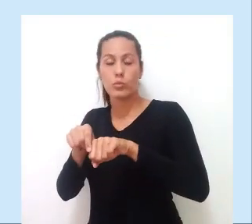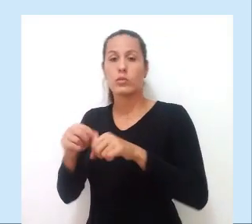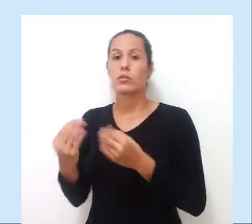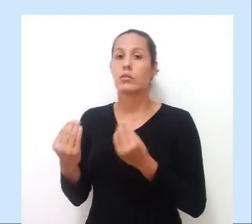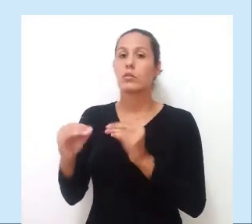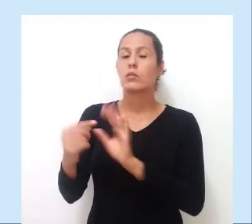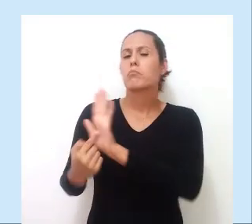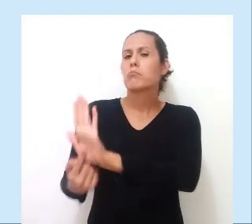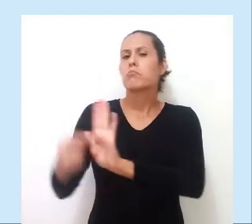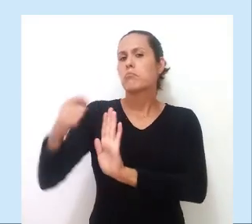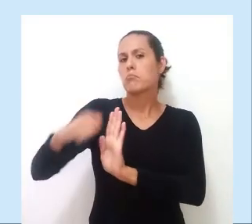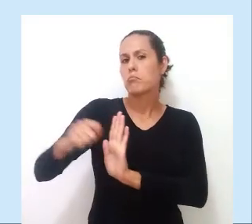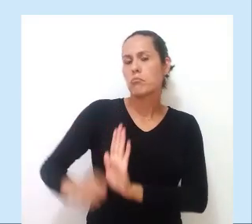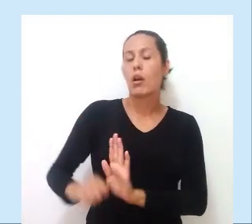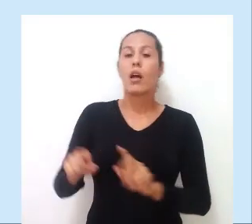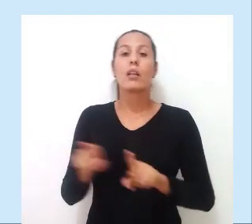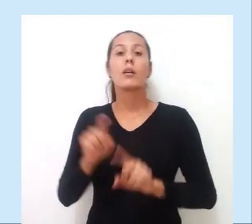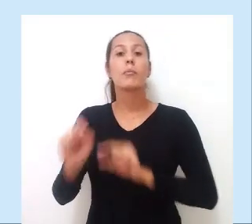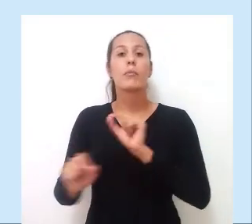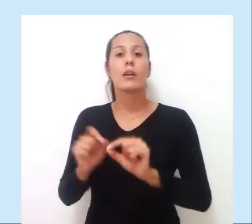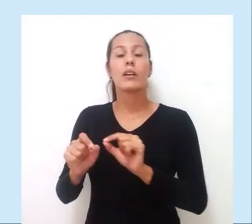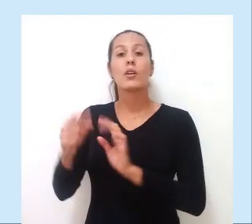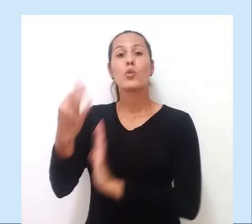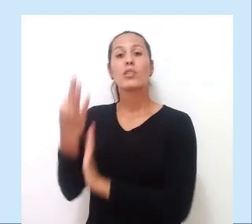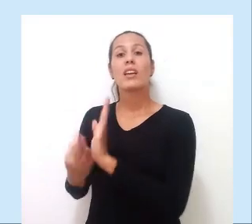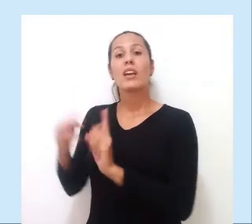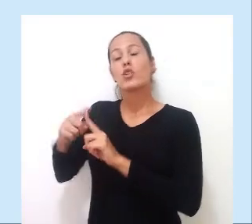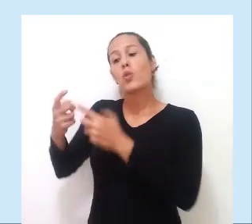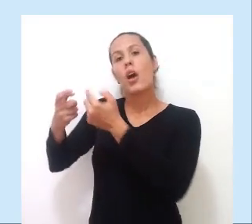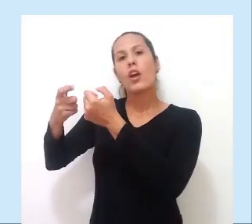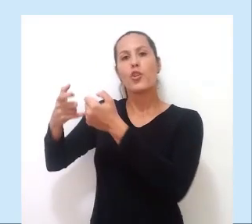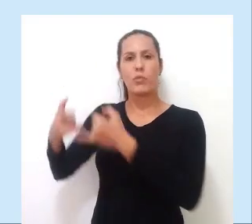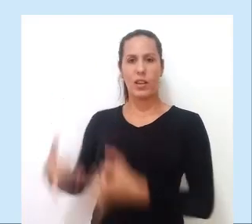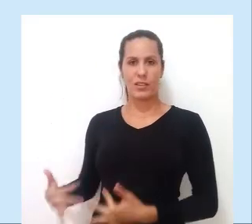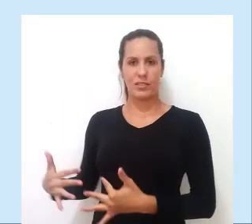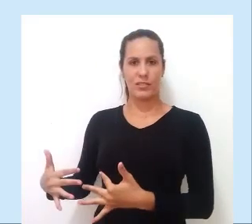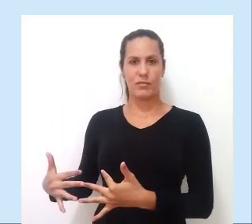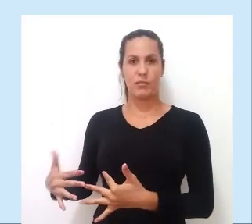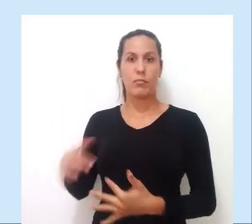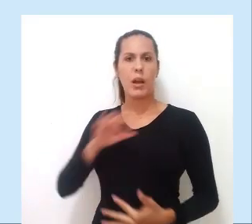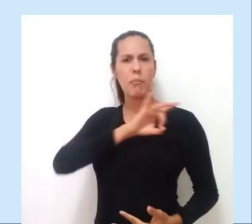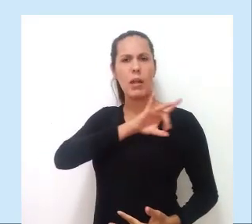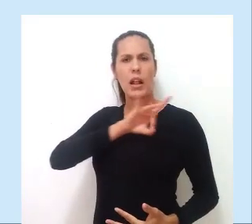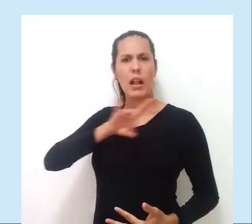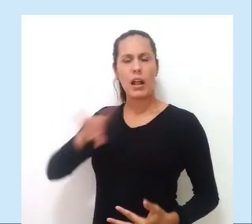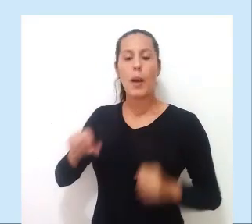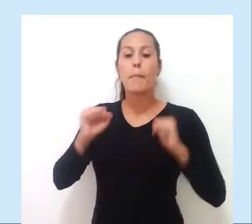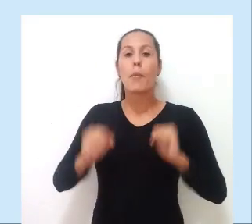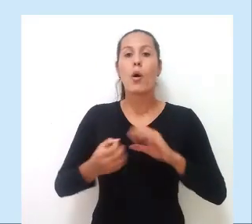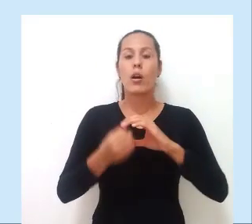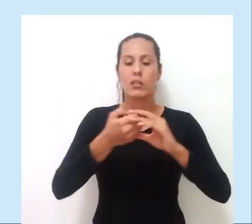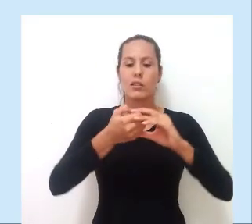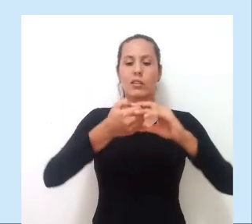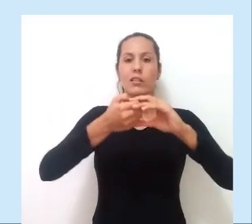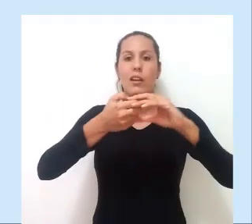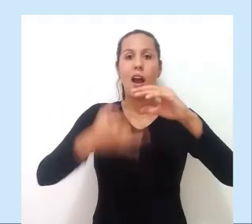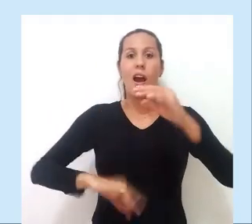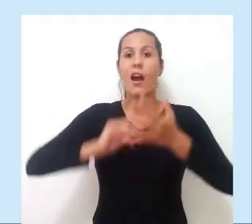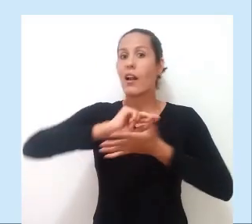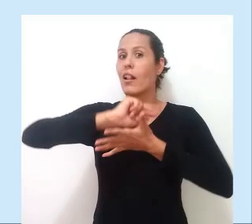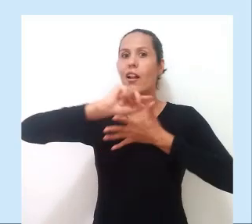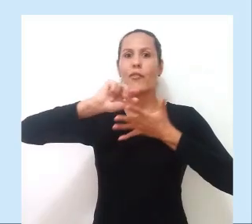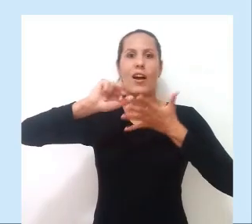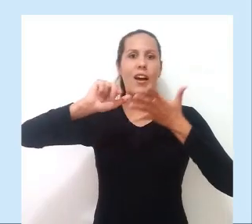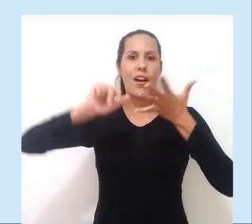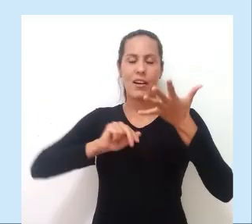expositivo ou argumentativo e também tem um texto explicativo. E no mesmo texto eu posso ter várias características, tá